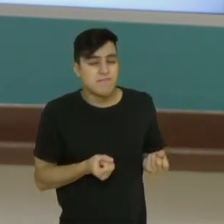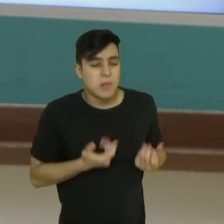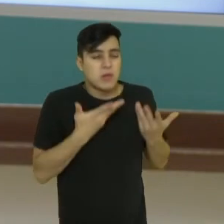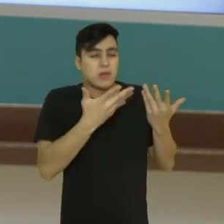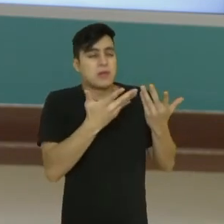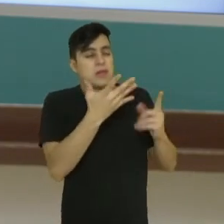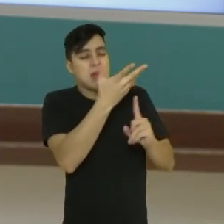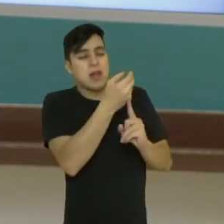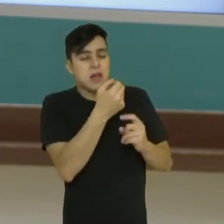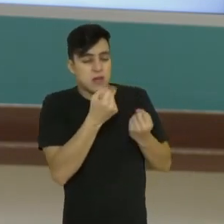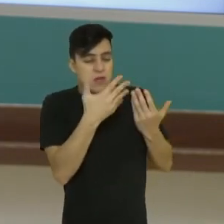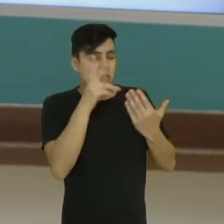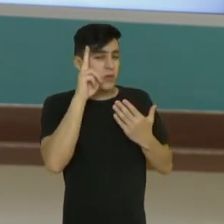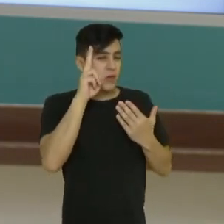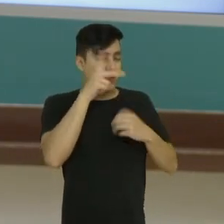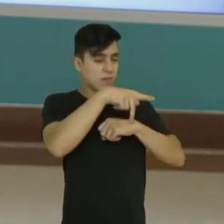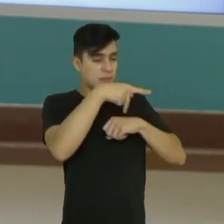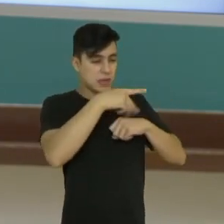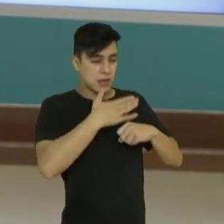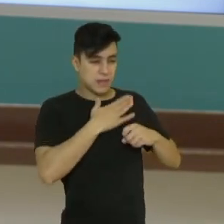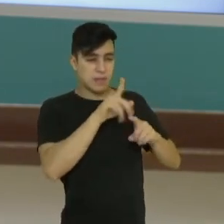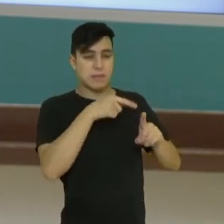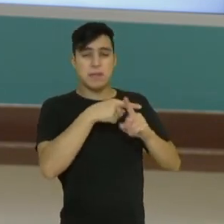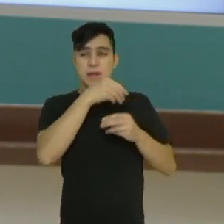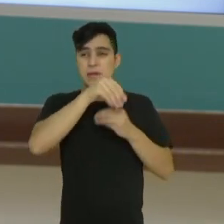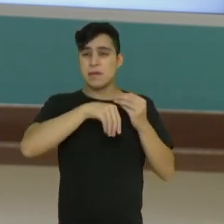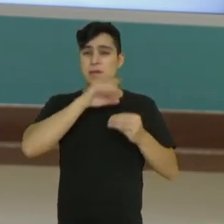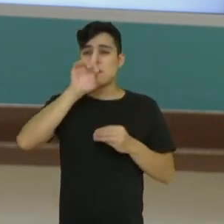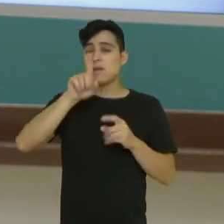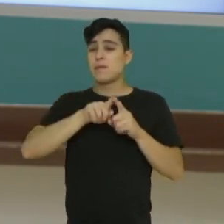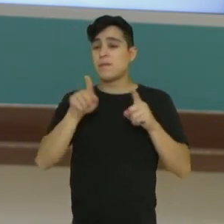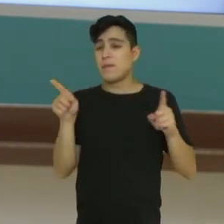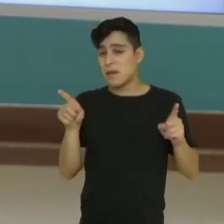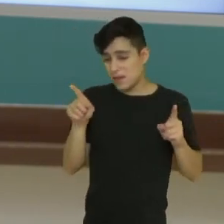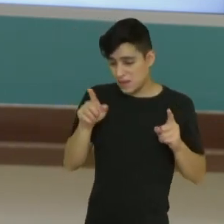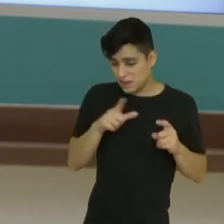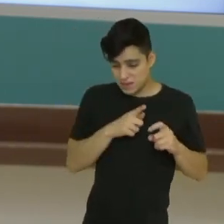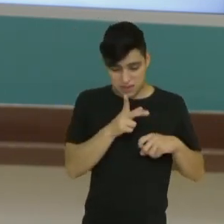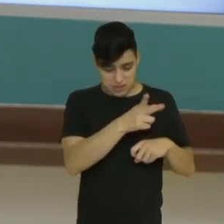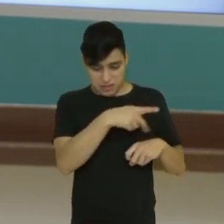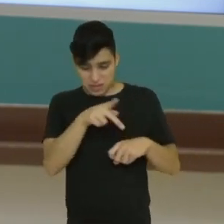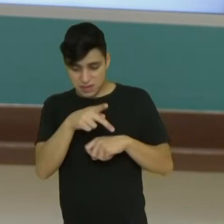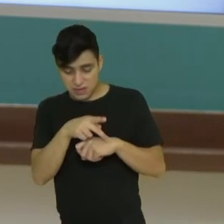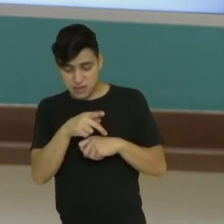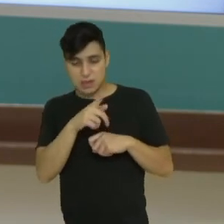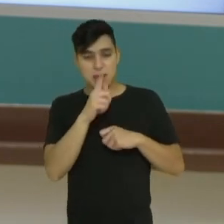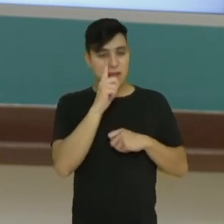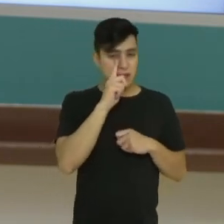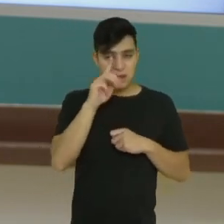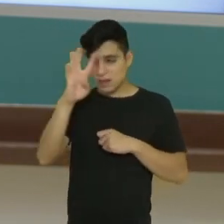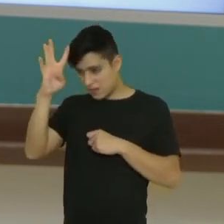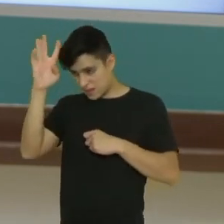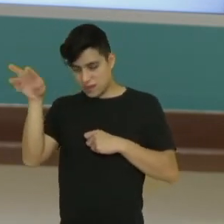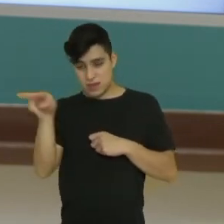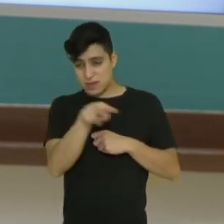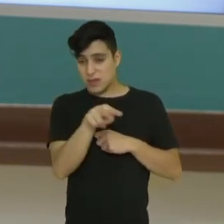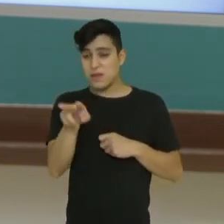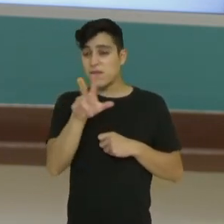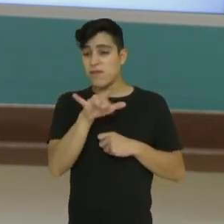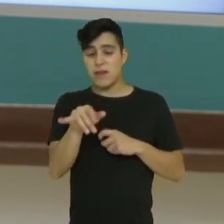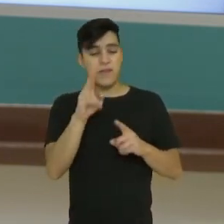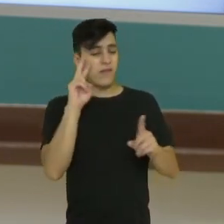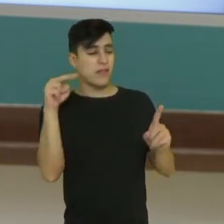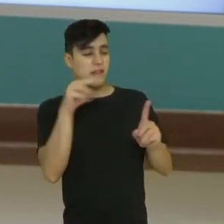de suas nações, juntamente com a história de seus deuses. Só que nisso vai ter duas nações da Idade Antiga, que é a Grécia e Roma, que elas vão ter uma visão do